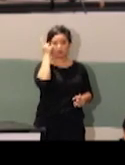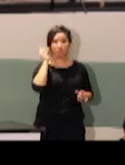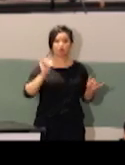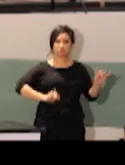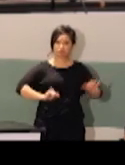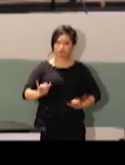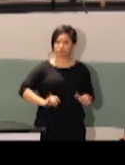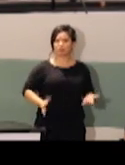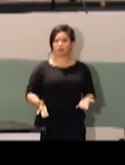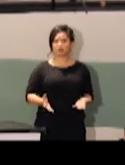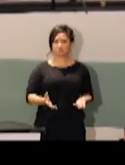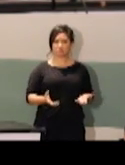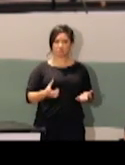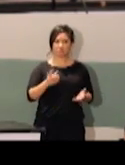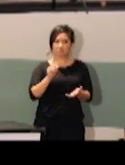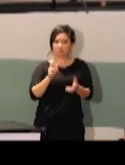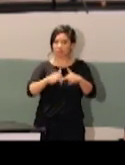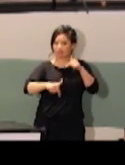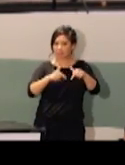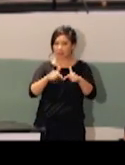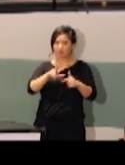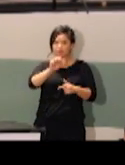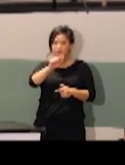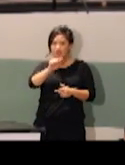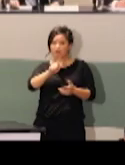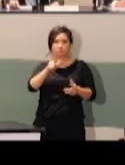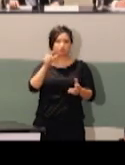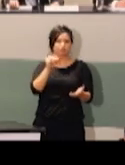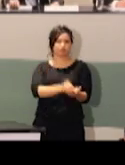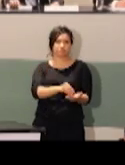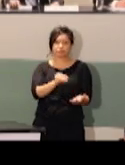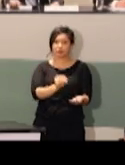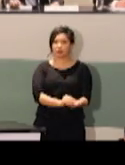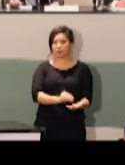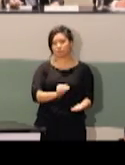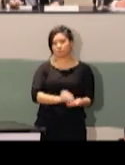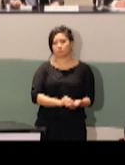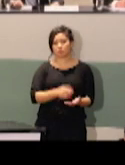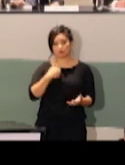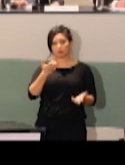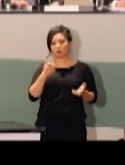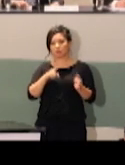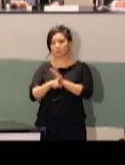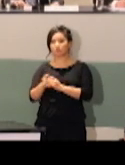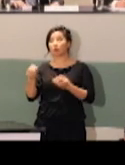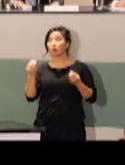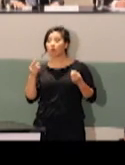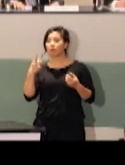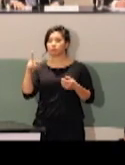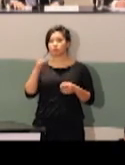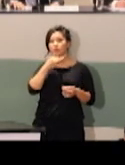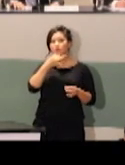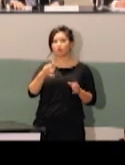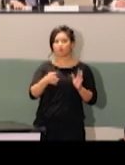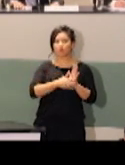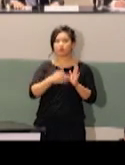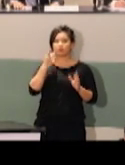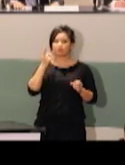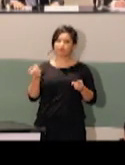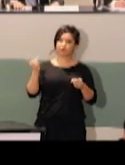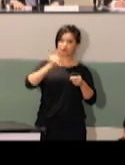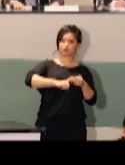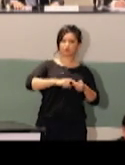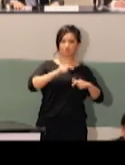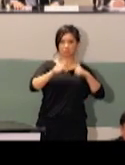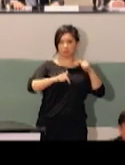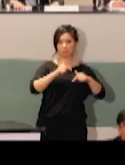ideia do Agnello para que isso seja recuperado em Brasília, até para que você possa